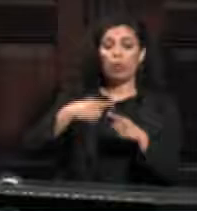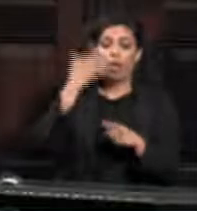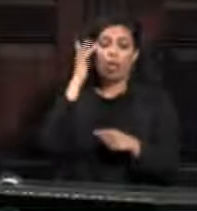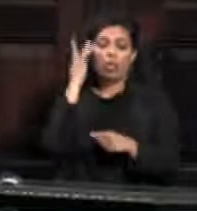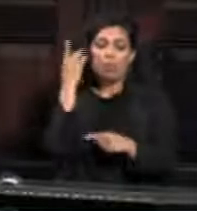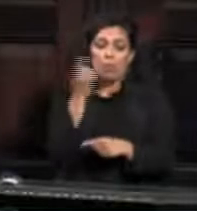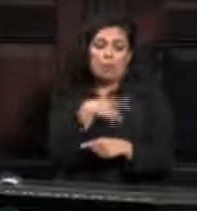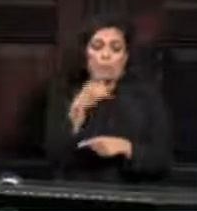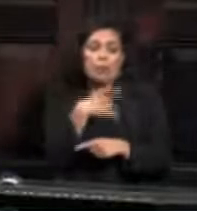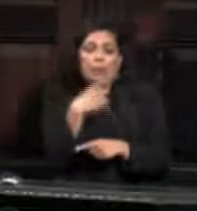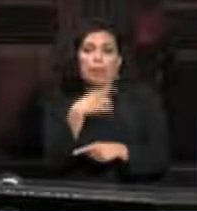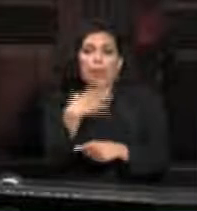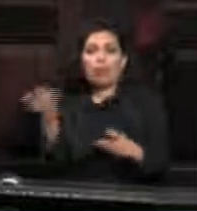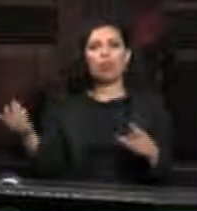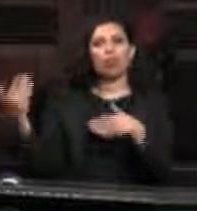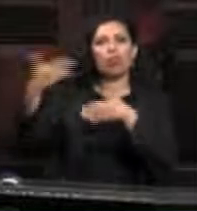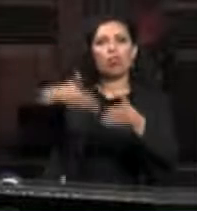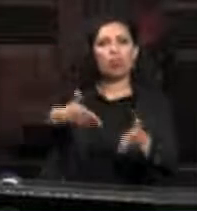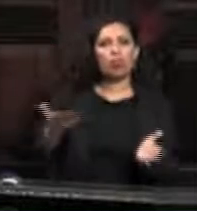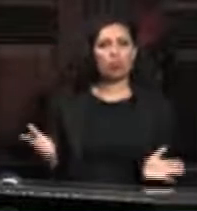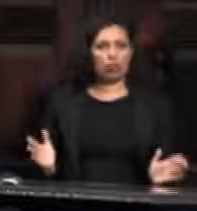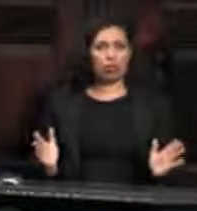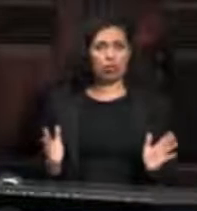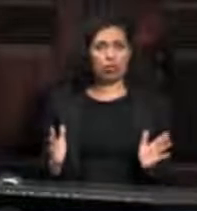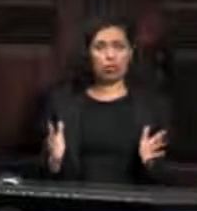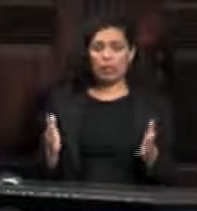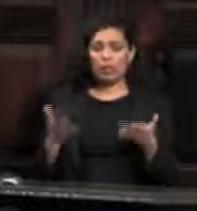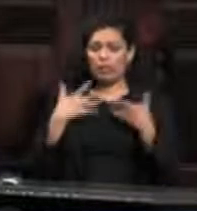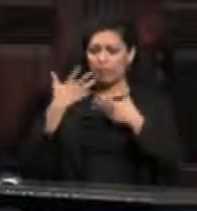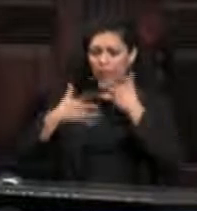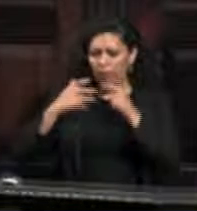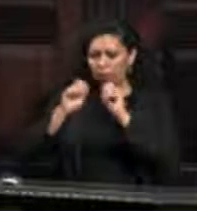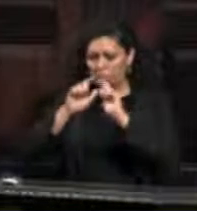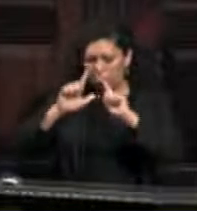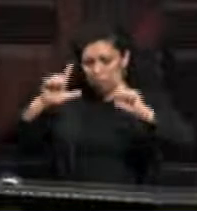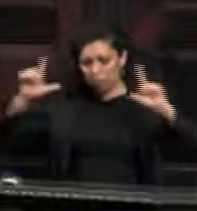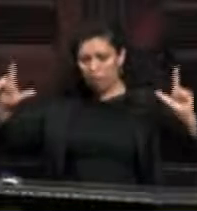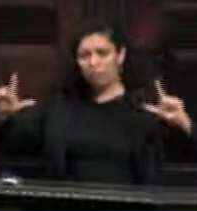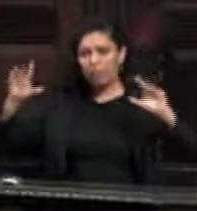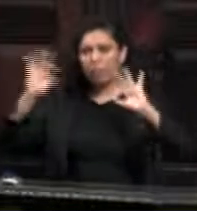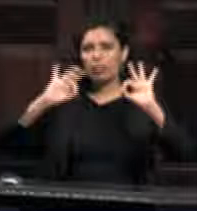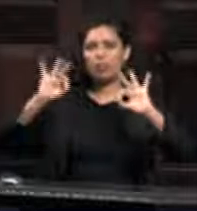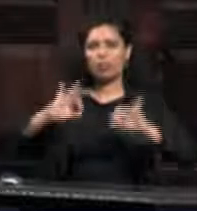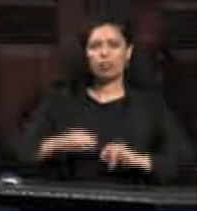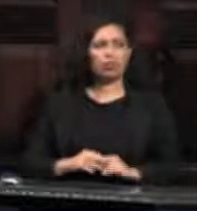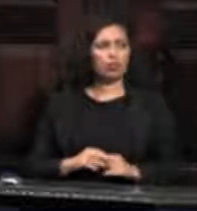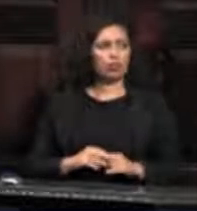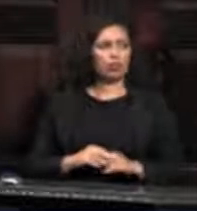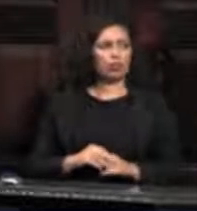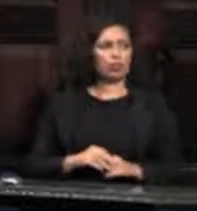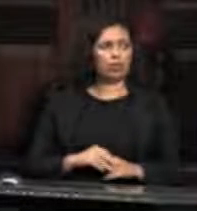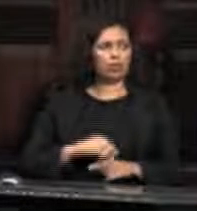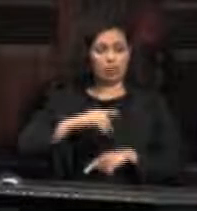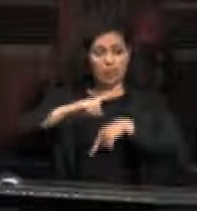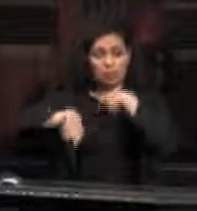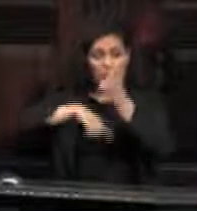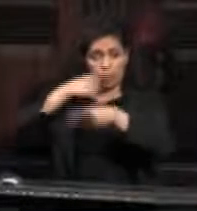abriram mão de expor o seu ponto de vista e depois saíram com